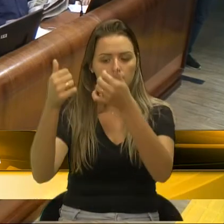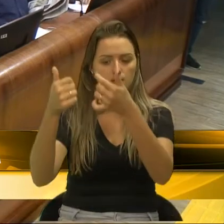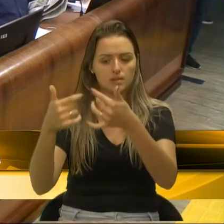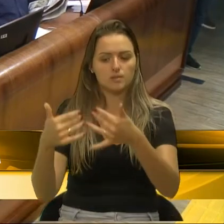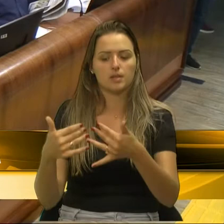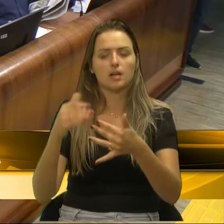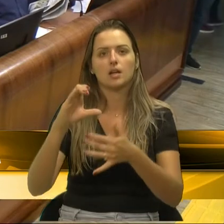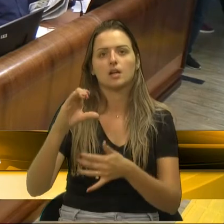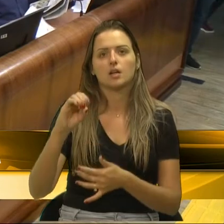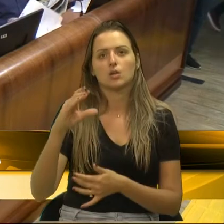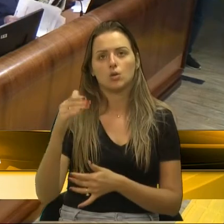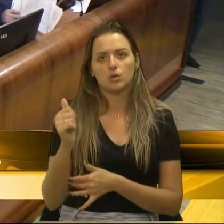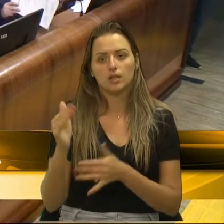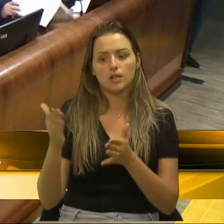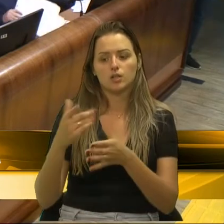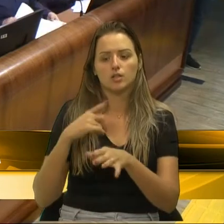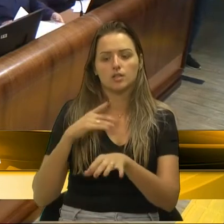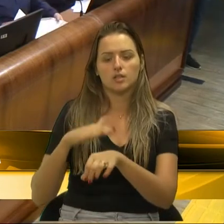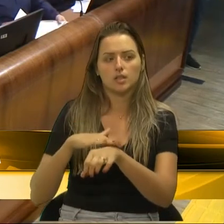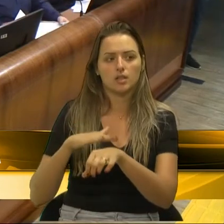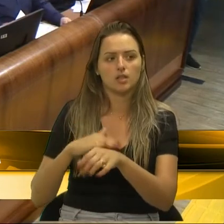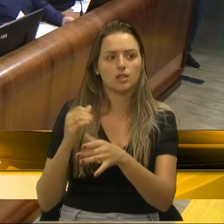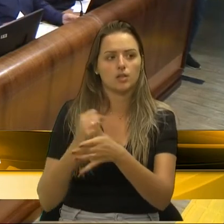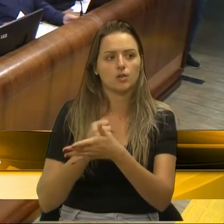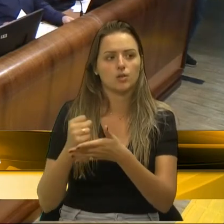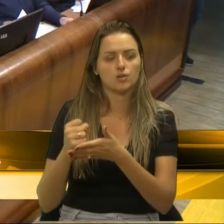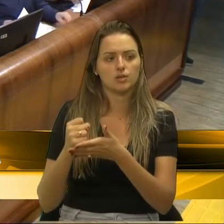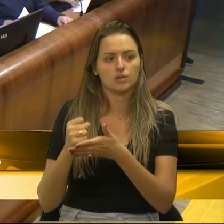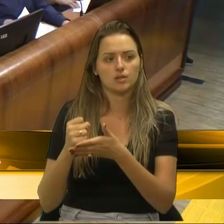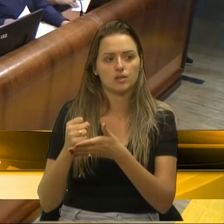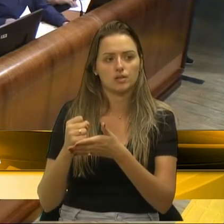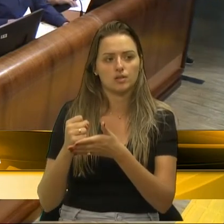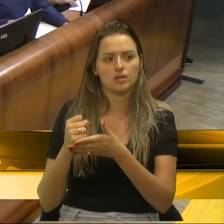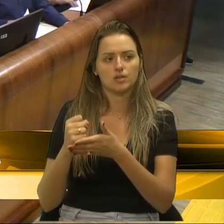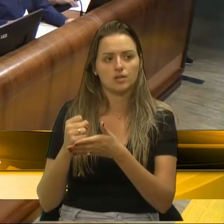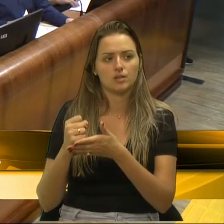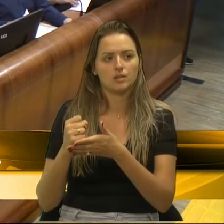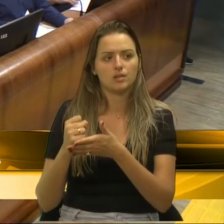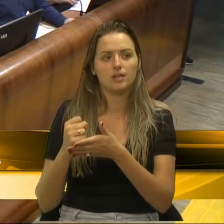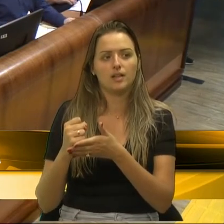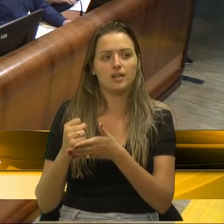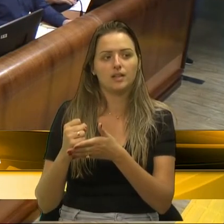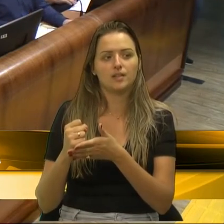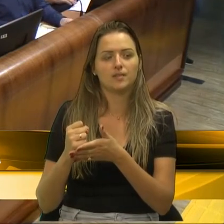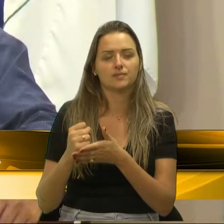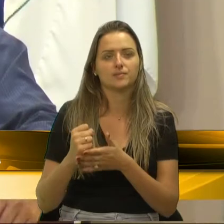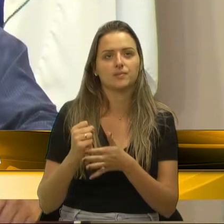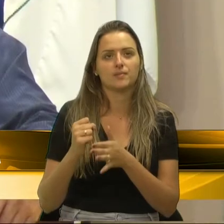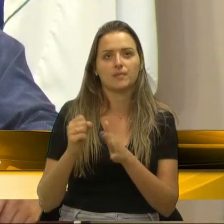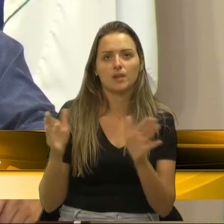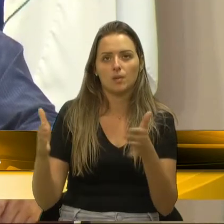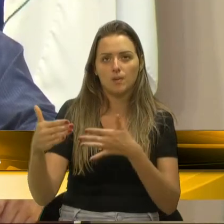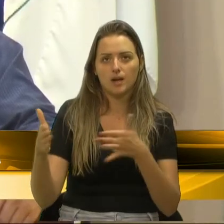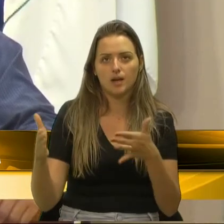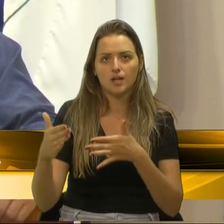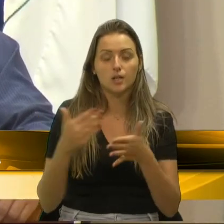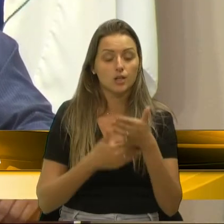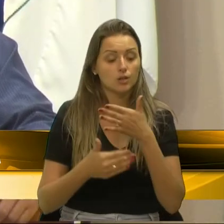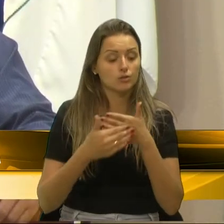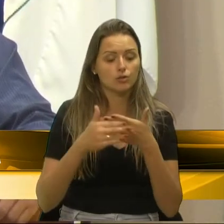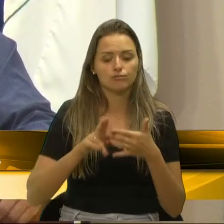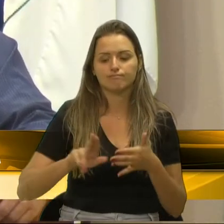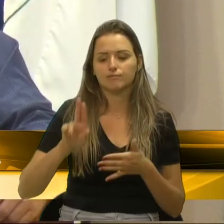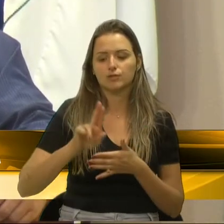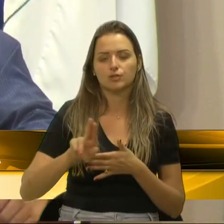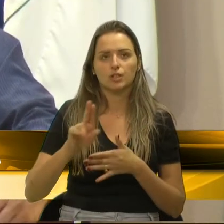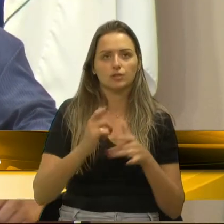a Codeca já tem um contrato de 28 caliça contêiner, nesse momento estão todas ocupadas em